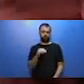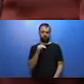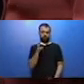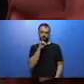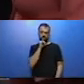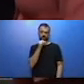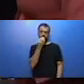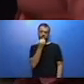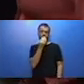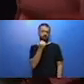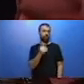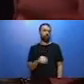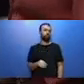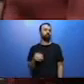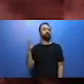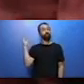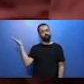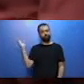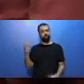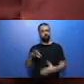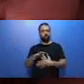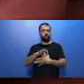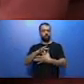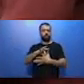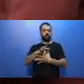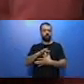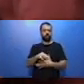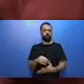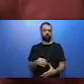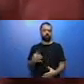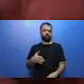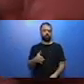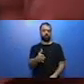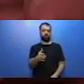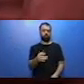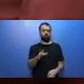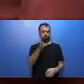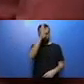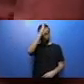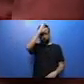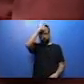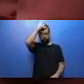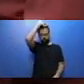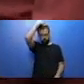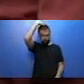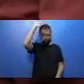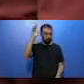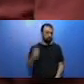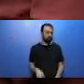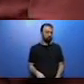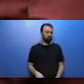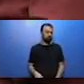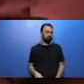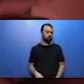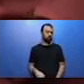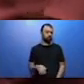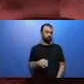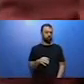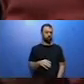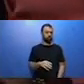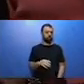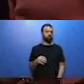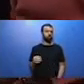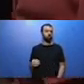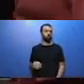têm proteínas. Vamos ver. Carne, peixes, frango. Então, ó, carne vermelha, carne branca,